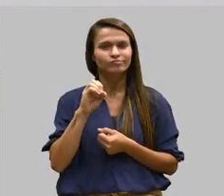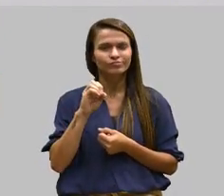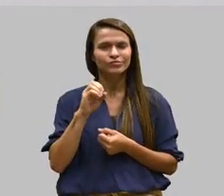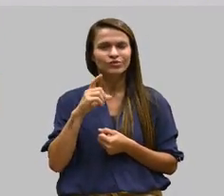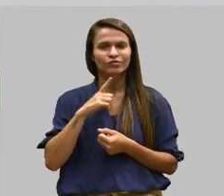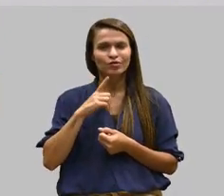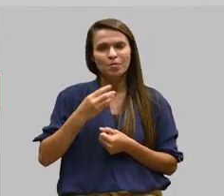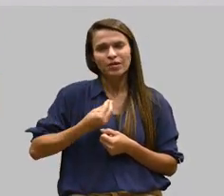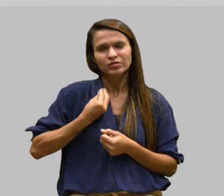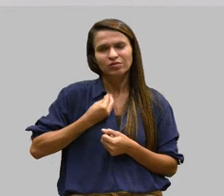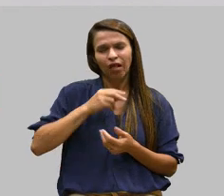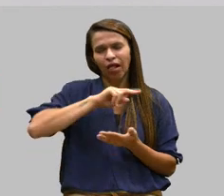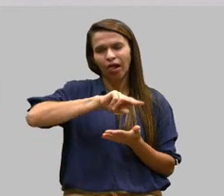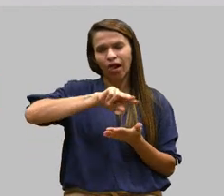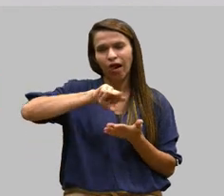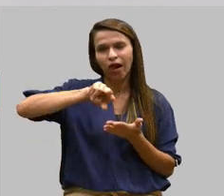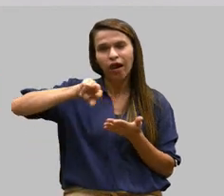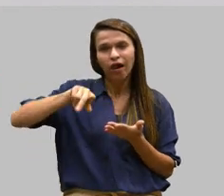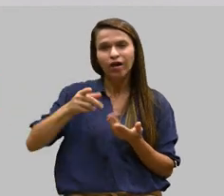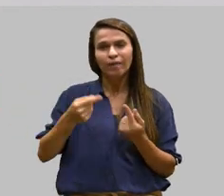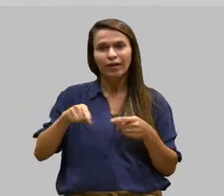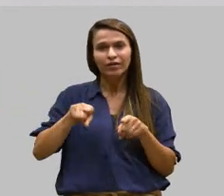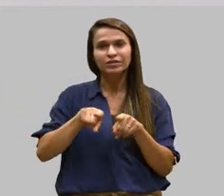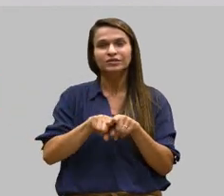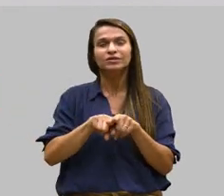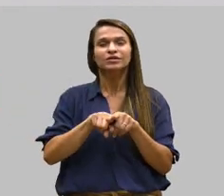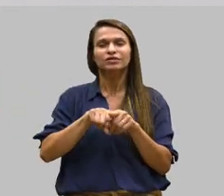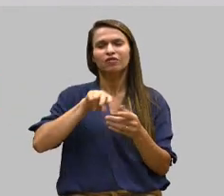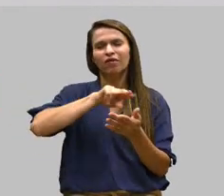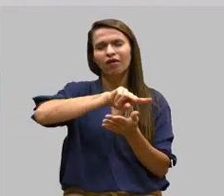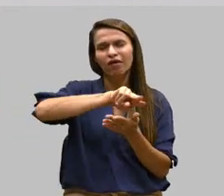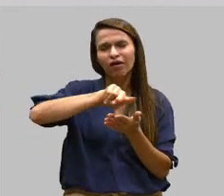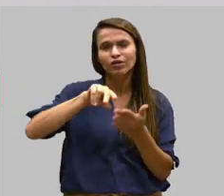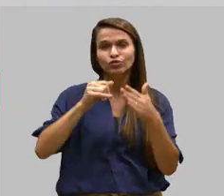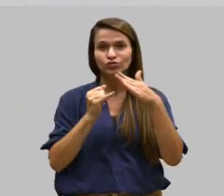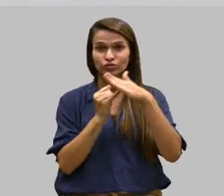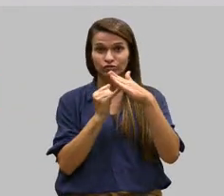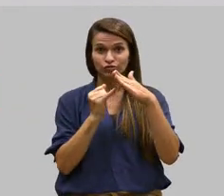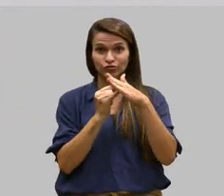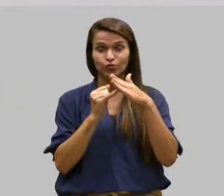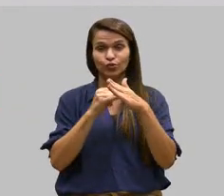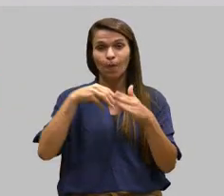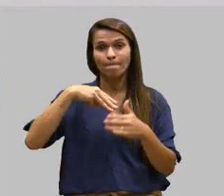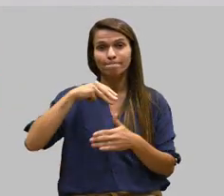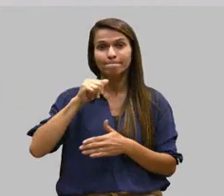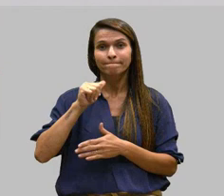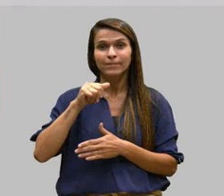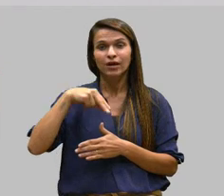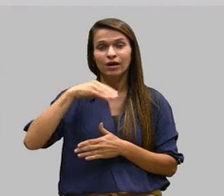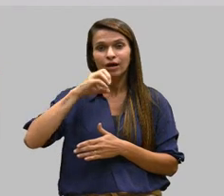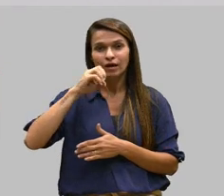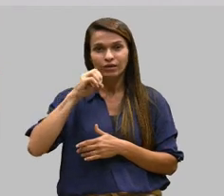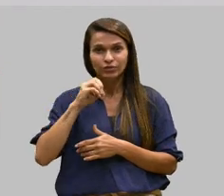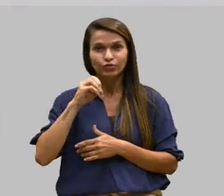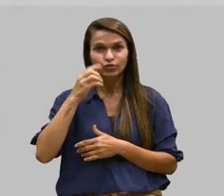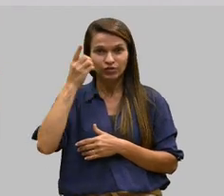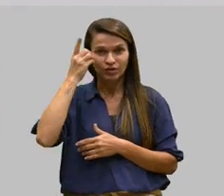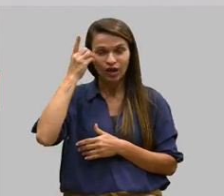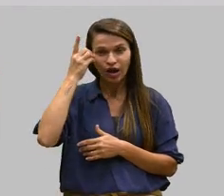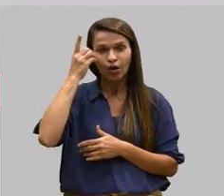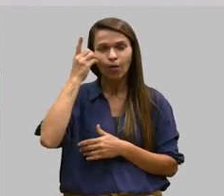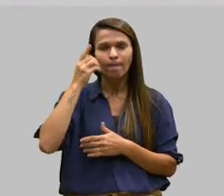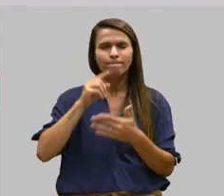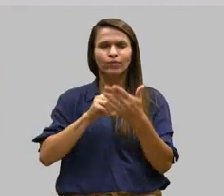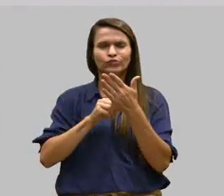diversos colaboradores e diversas pessoas do Instituto manual né que ele próprio já relatou para a gente diversas